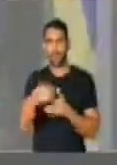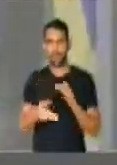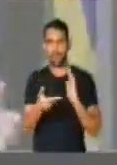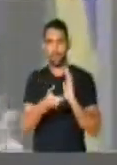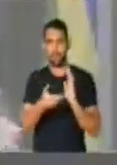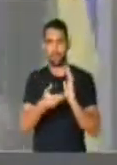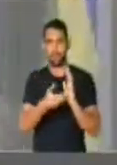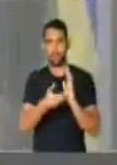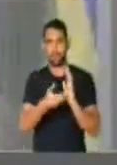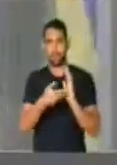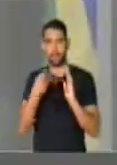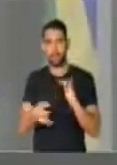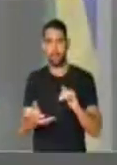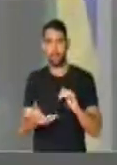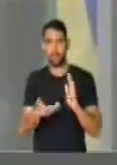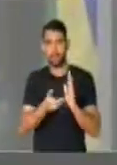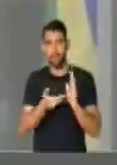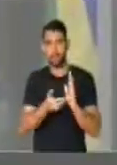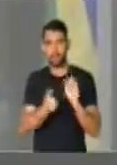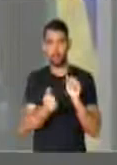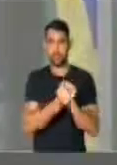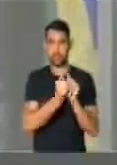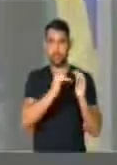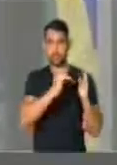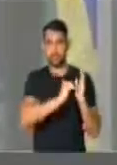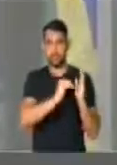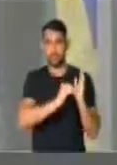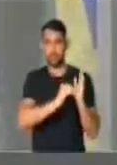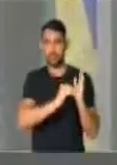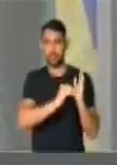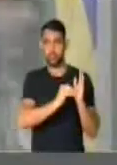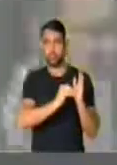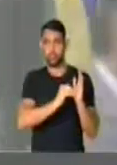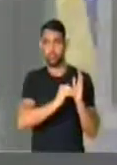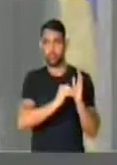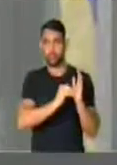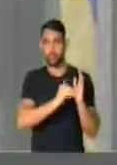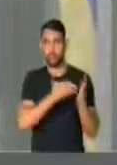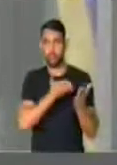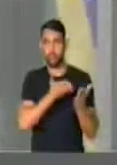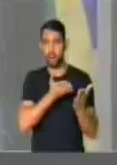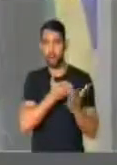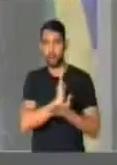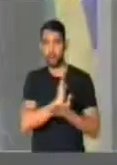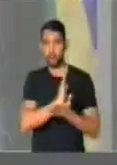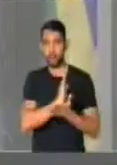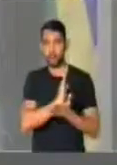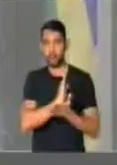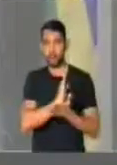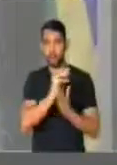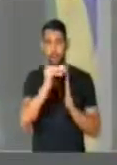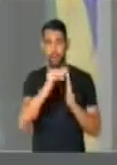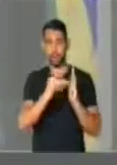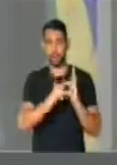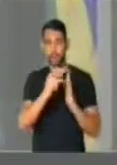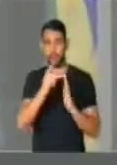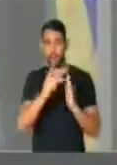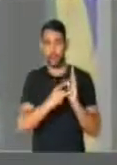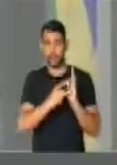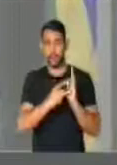casa, Câmara, por sua vez, e Senado, na sequência, aprovamos uma medida